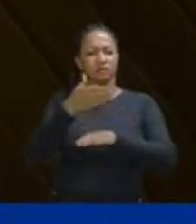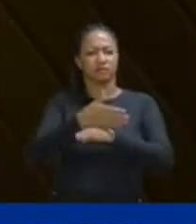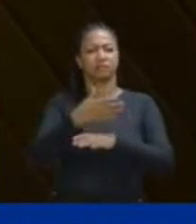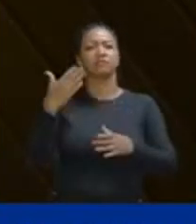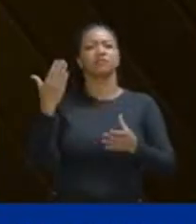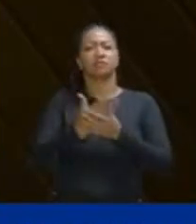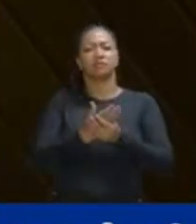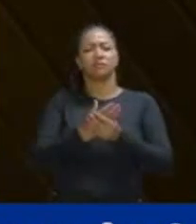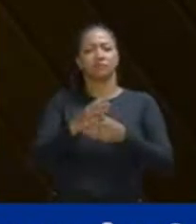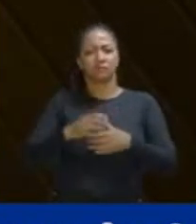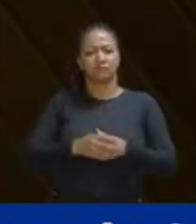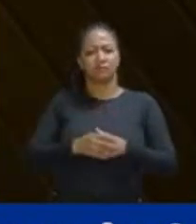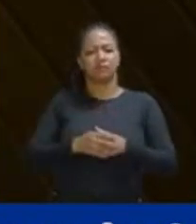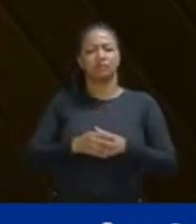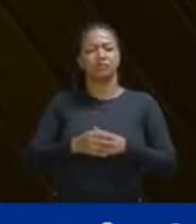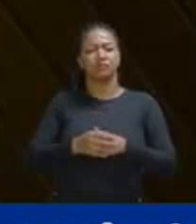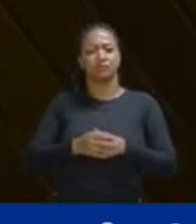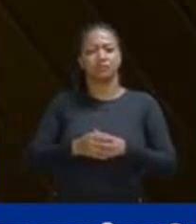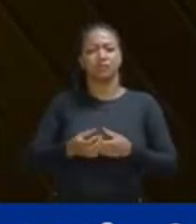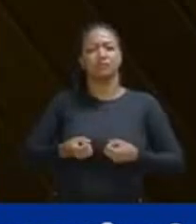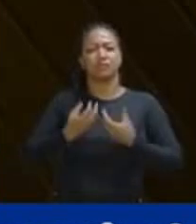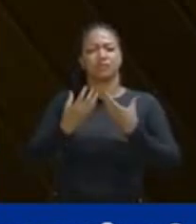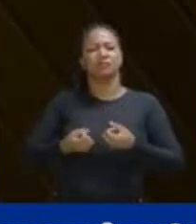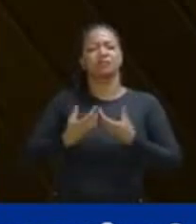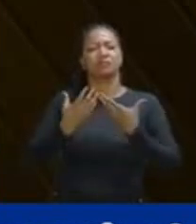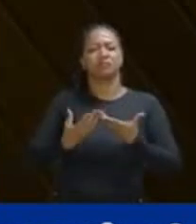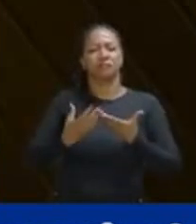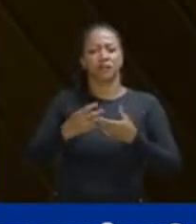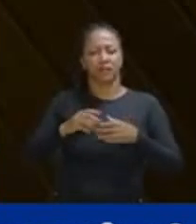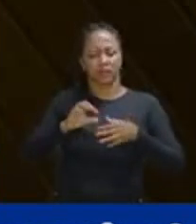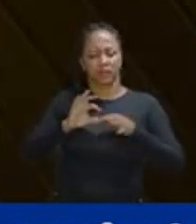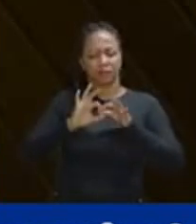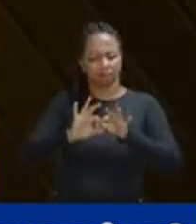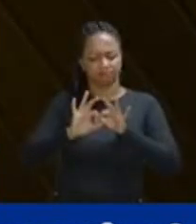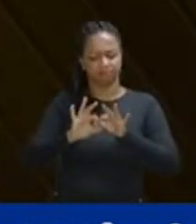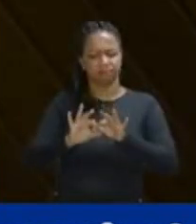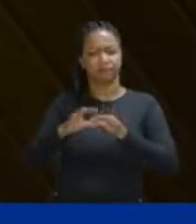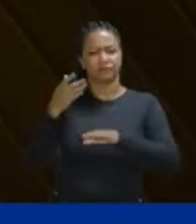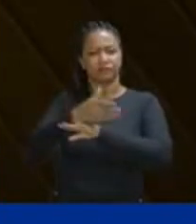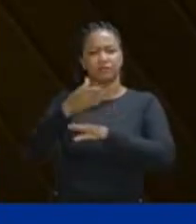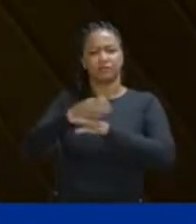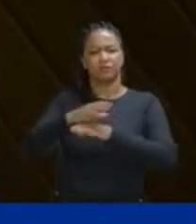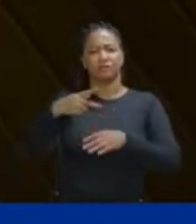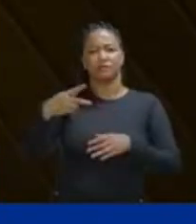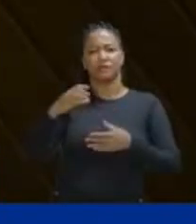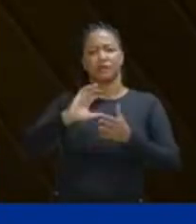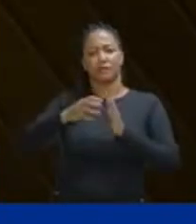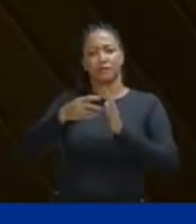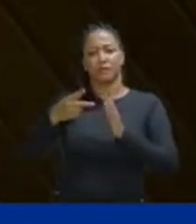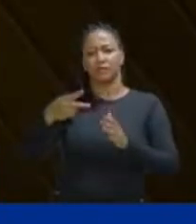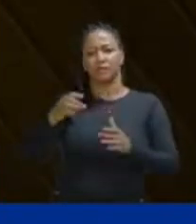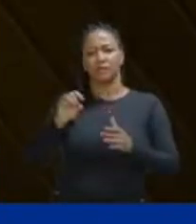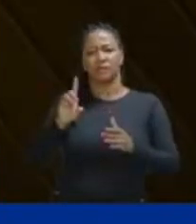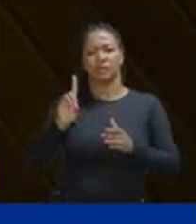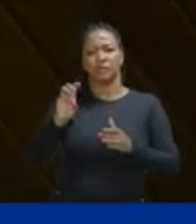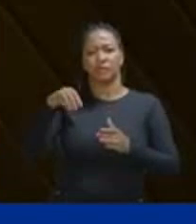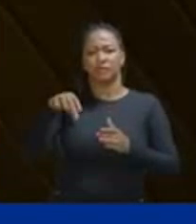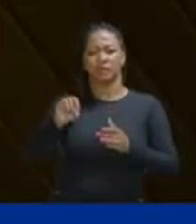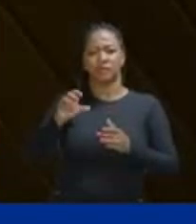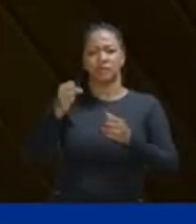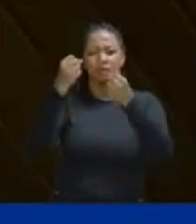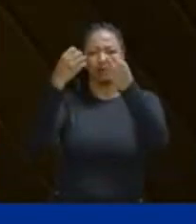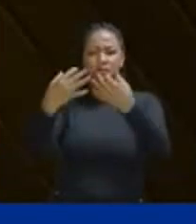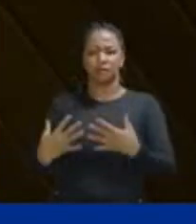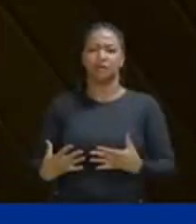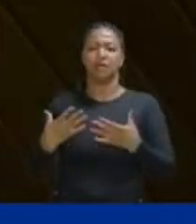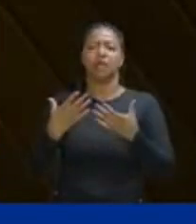autos, a expressa manifestação do interessado em se manter filiado ao Podemos, o provimento do recurso é a medida que se impõe. Ante o exposto,